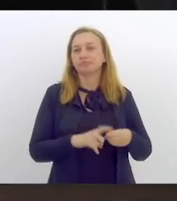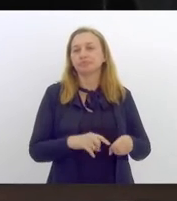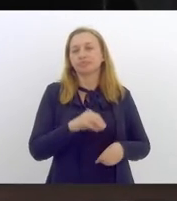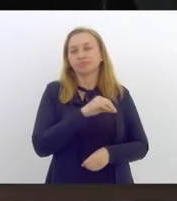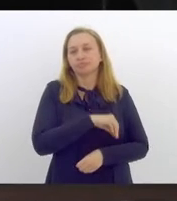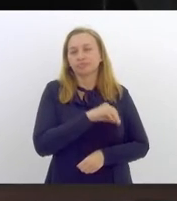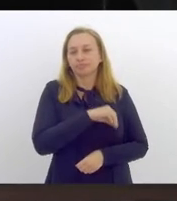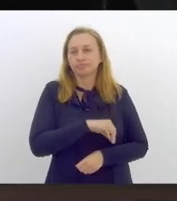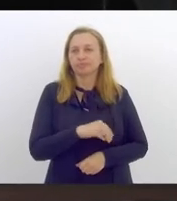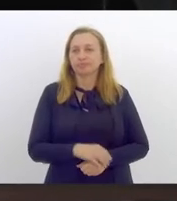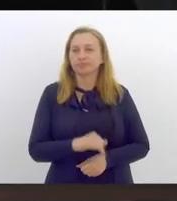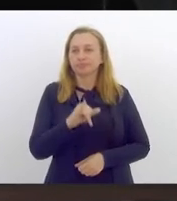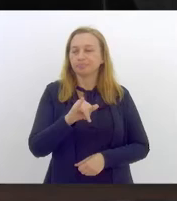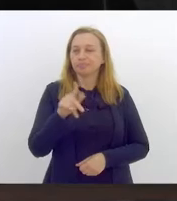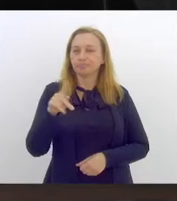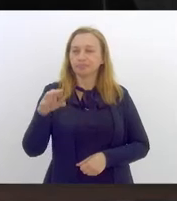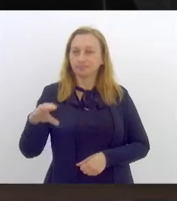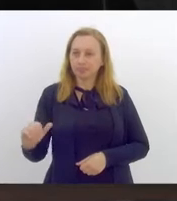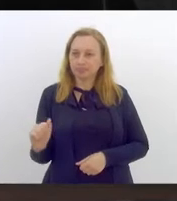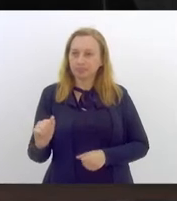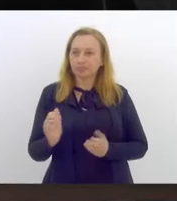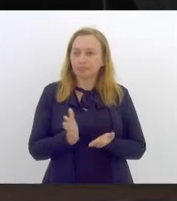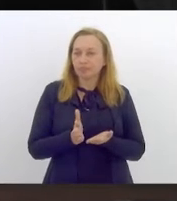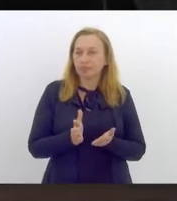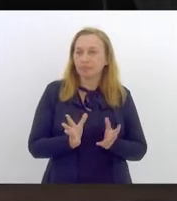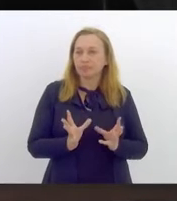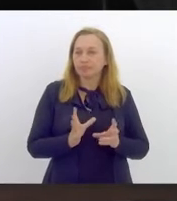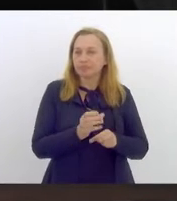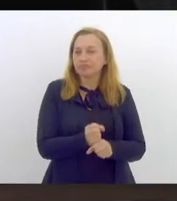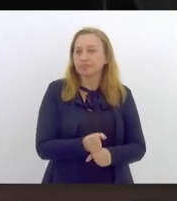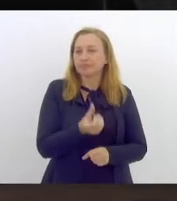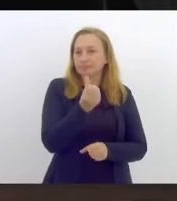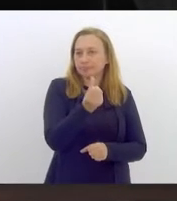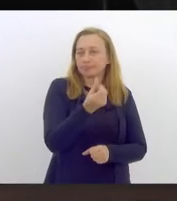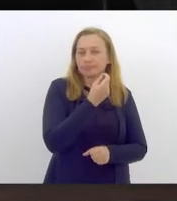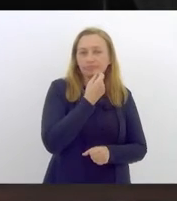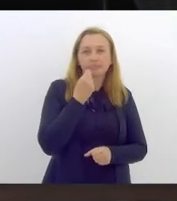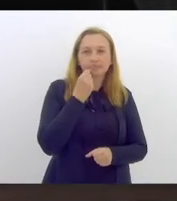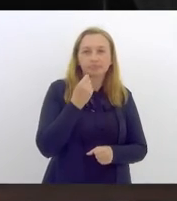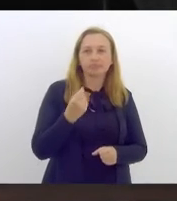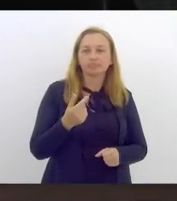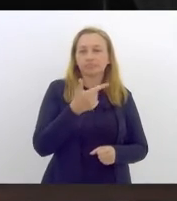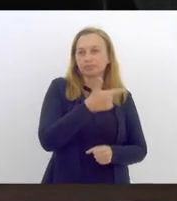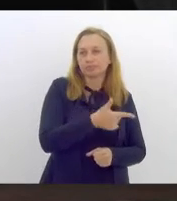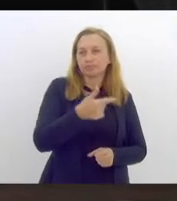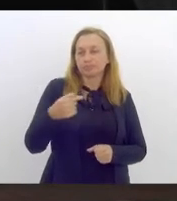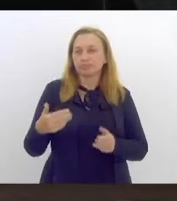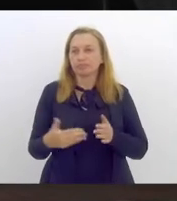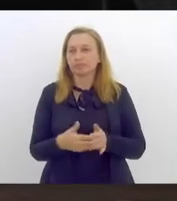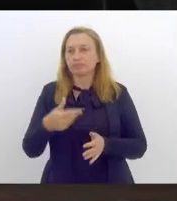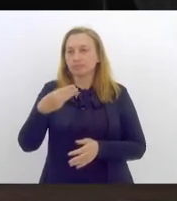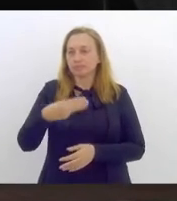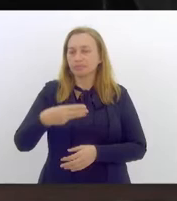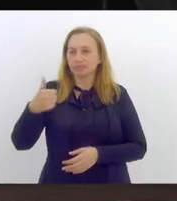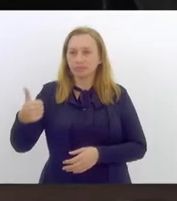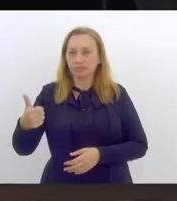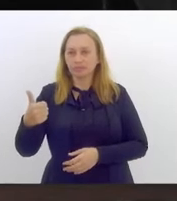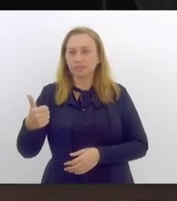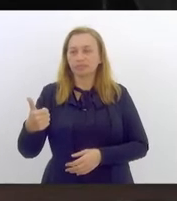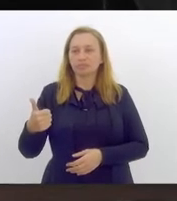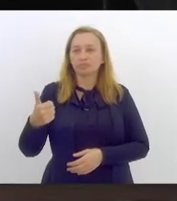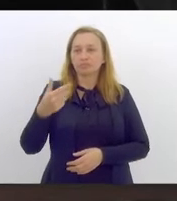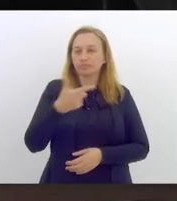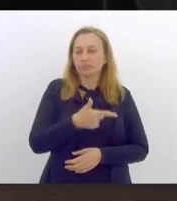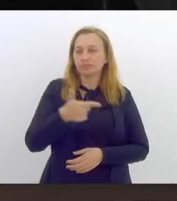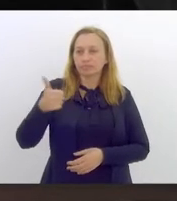salarial do IPCA acumulada entre 6 de setembro de 2017 a 31 de dezembro de